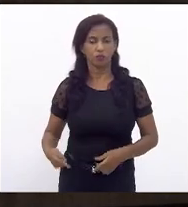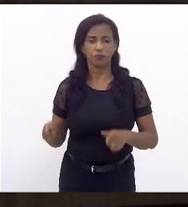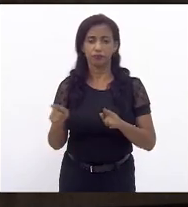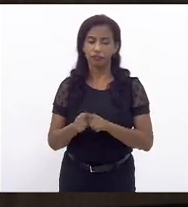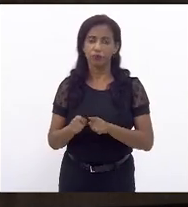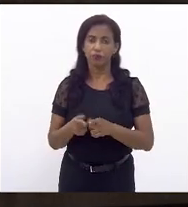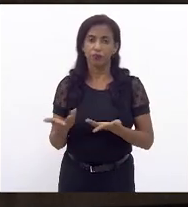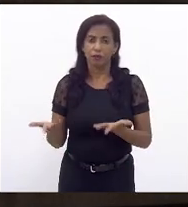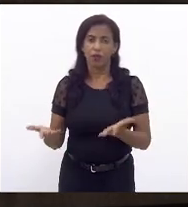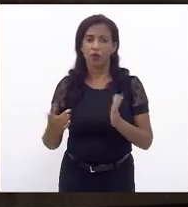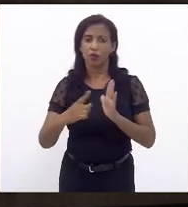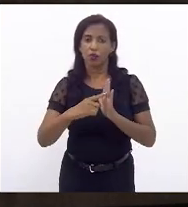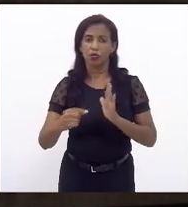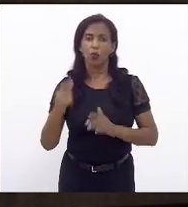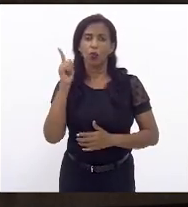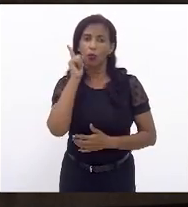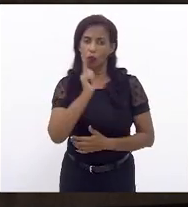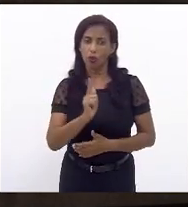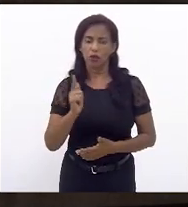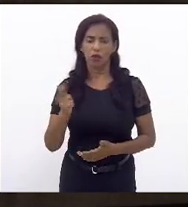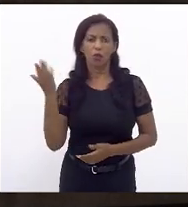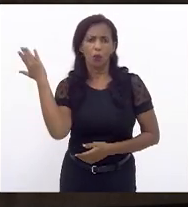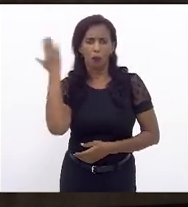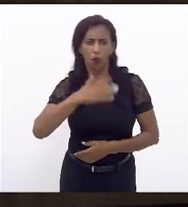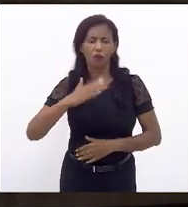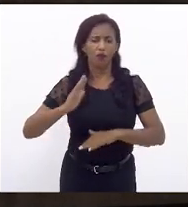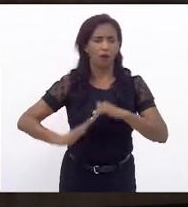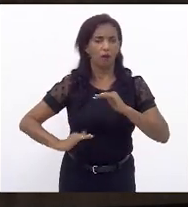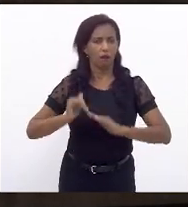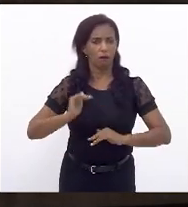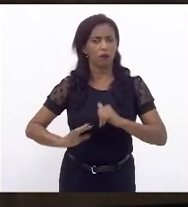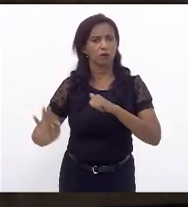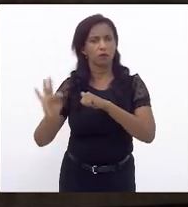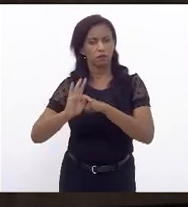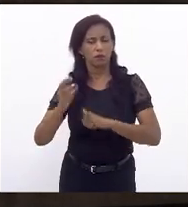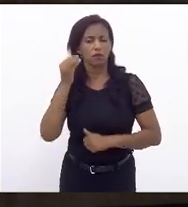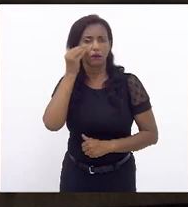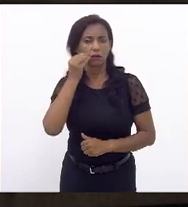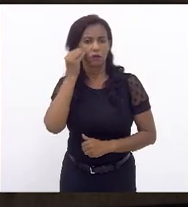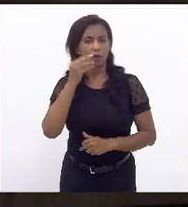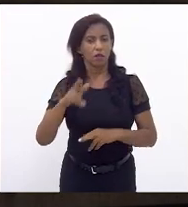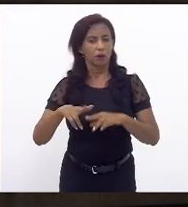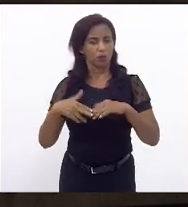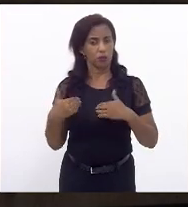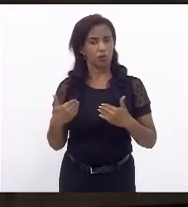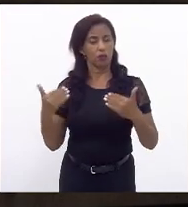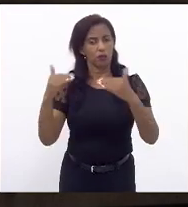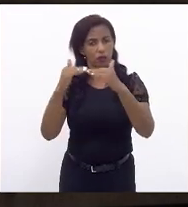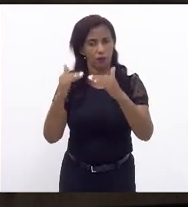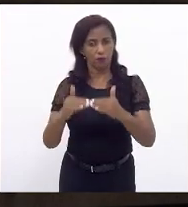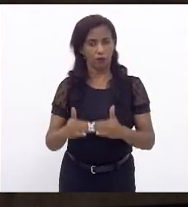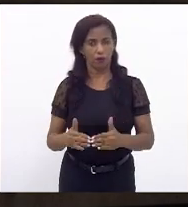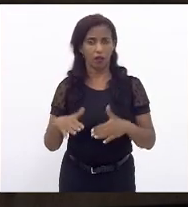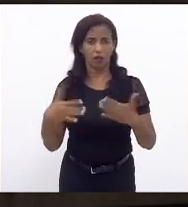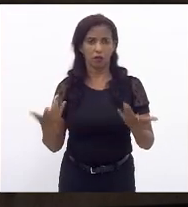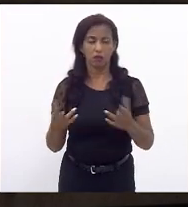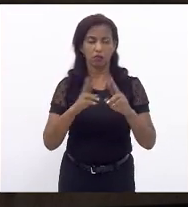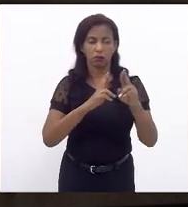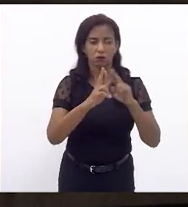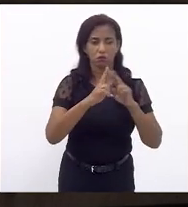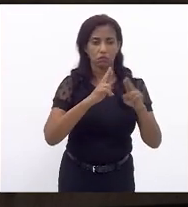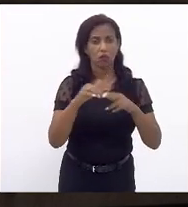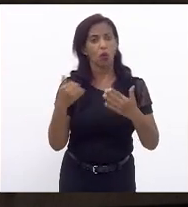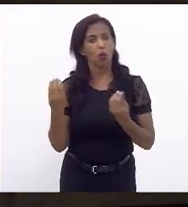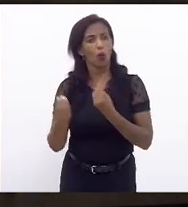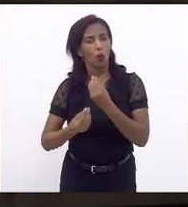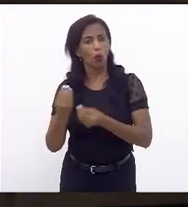que o indicado conseguiu comprovar sua capacidade técnica, sua experiência, e por isso eu votei favorável, tanto na sabatina,